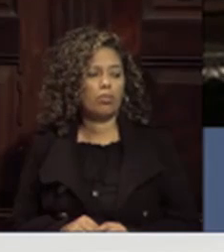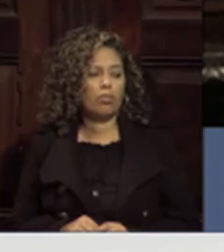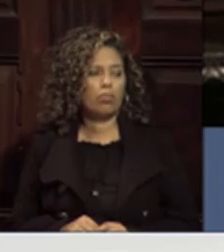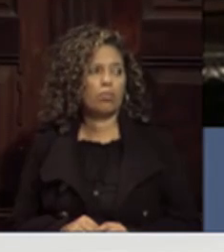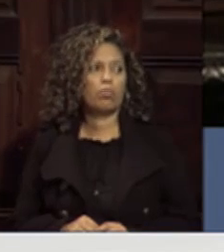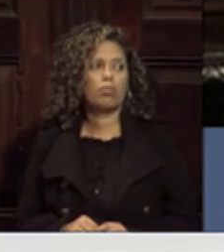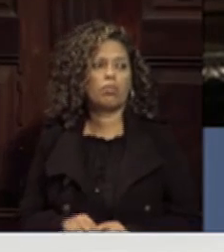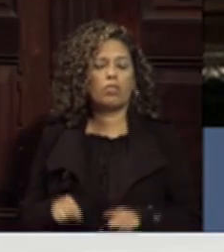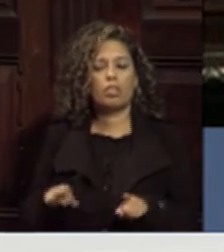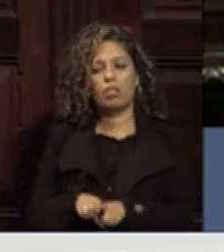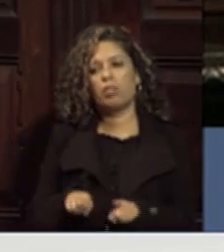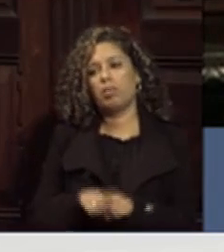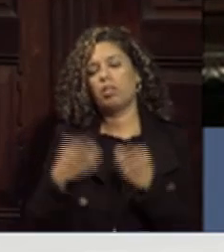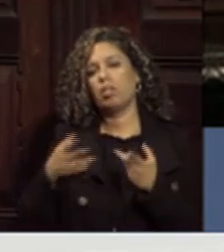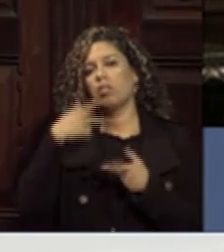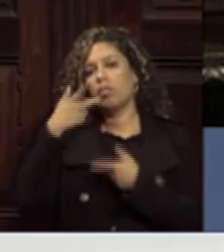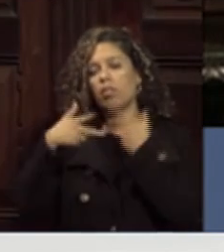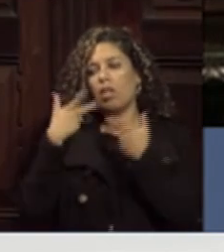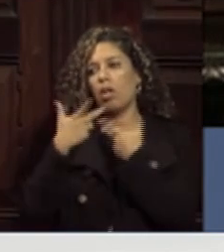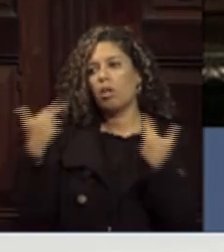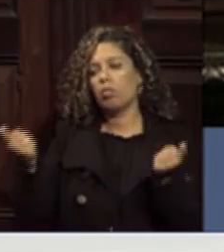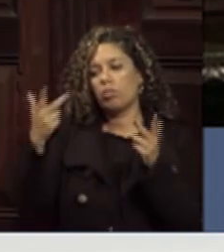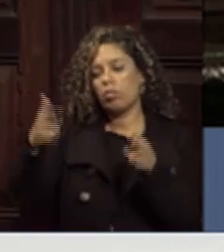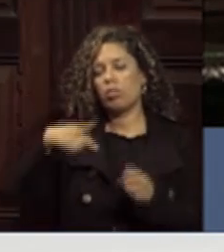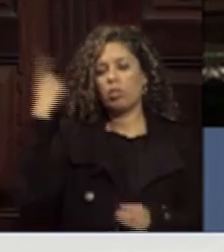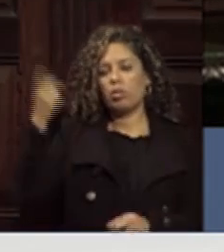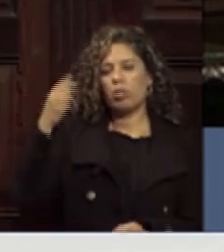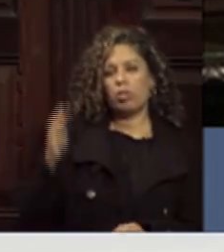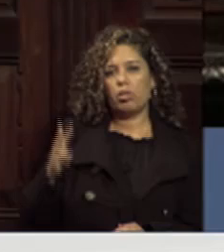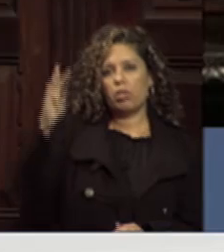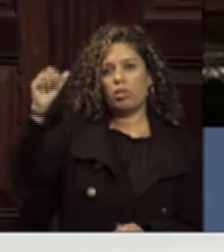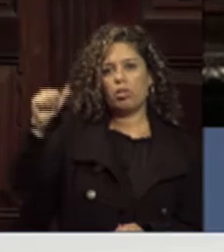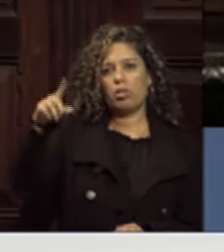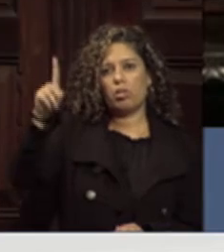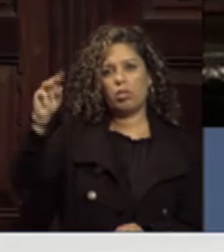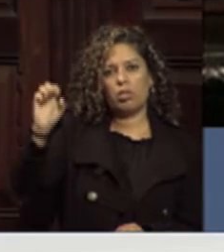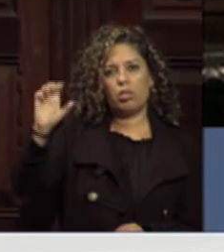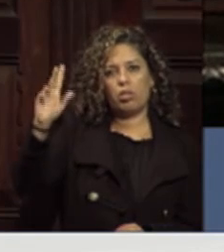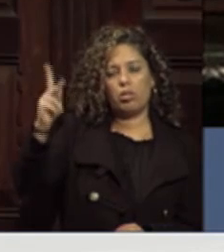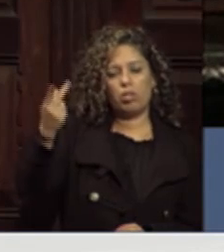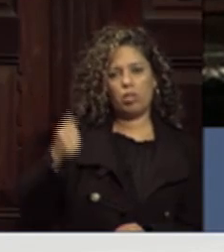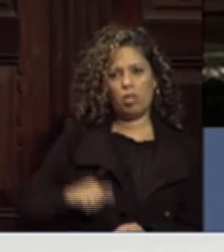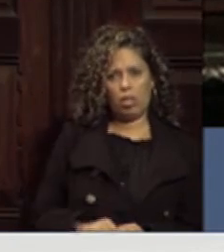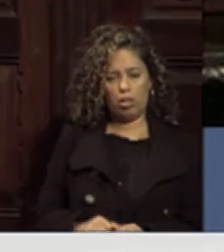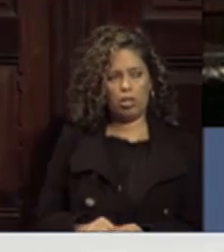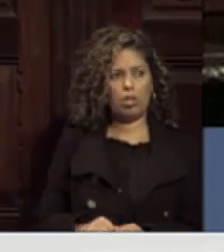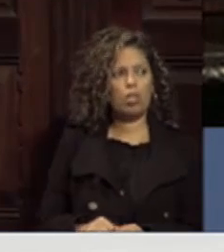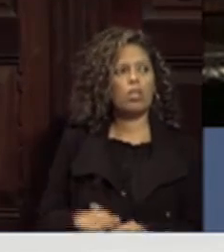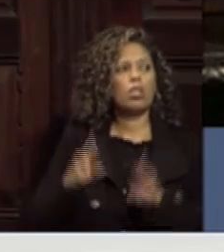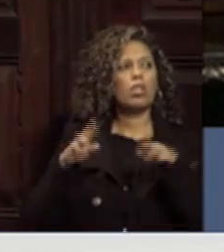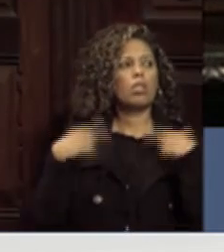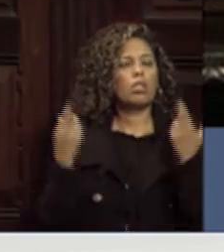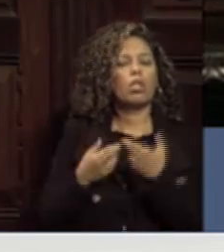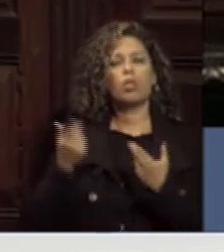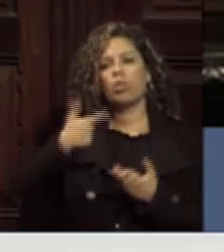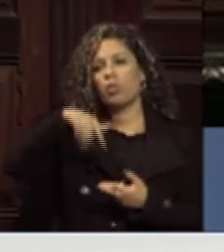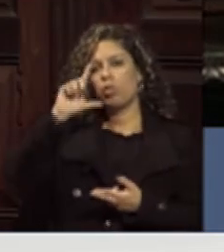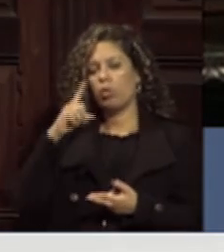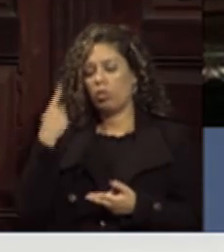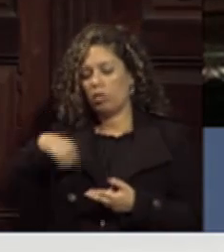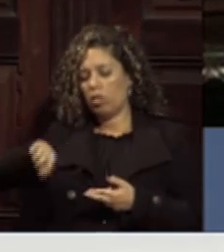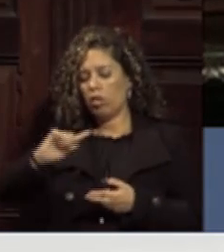deputado Valdec já trouxe aqui algumas considerações sobre a audiência pública que realizamos ontem pela